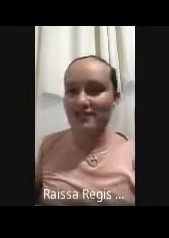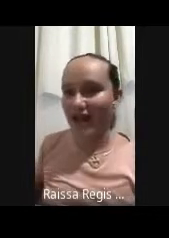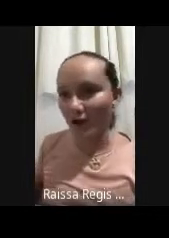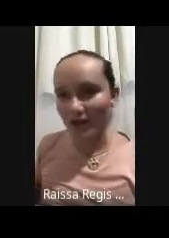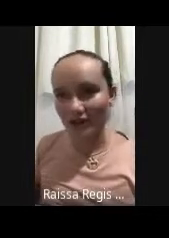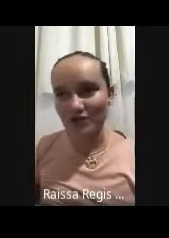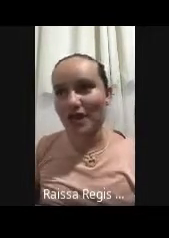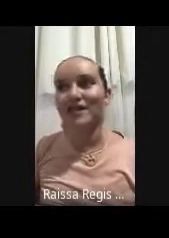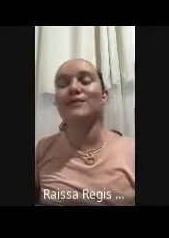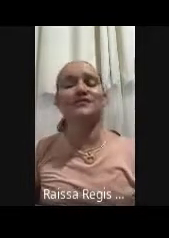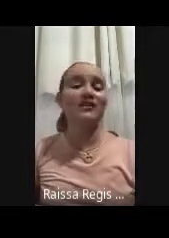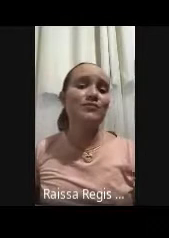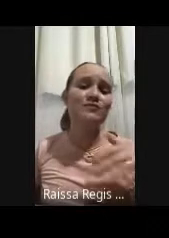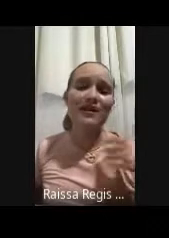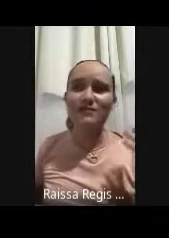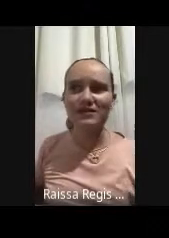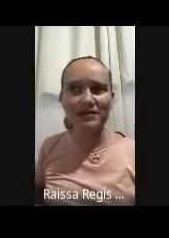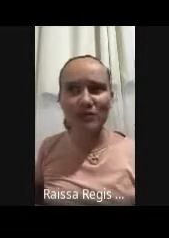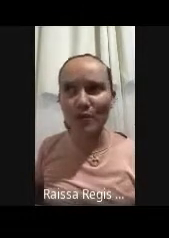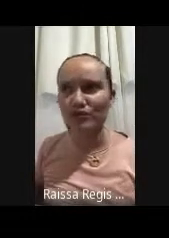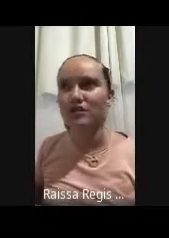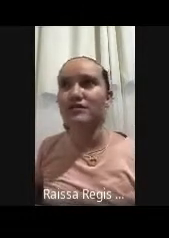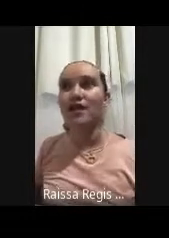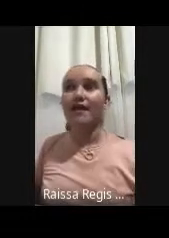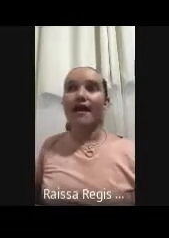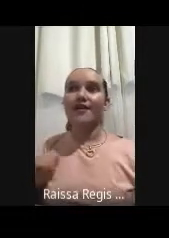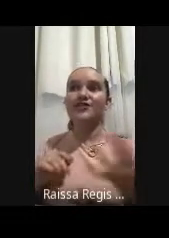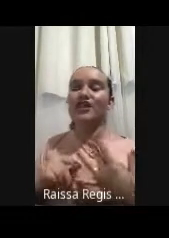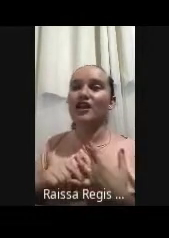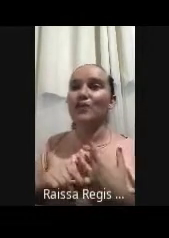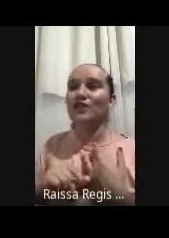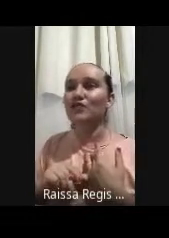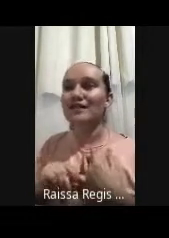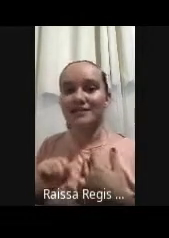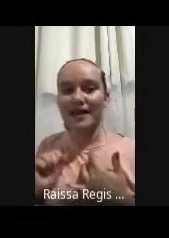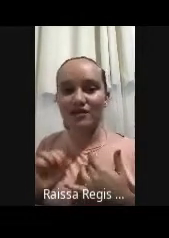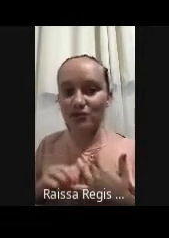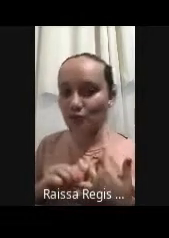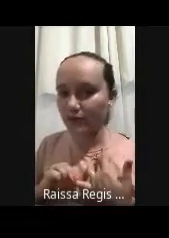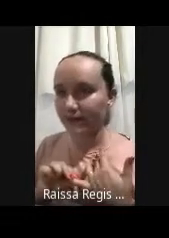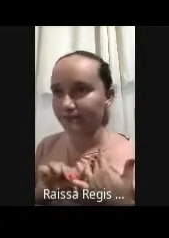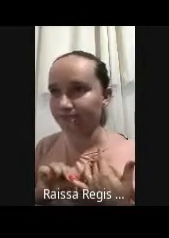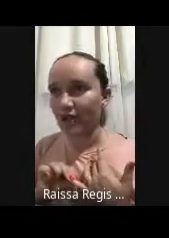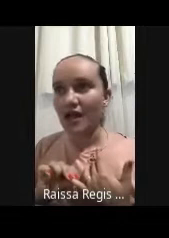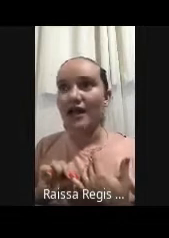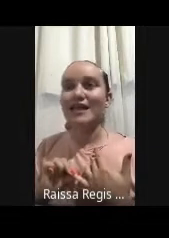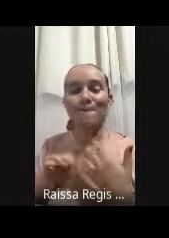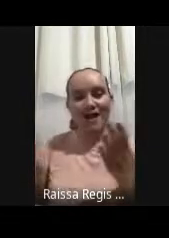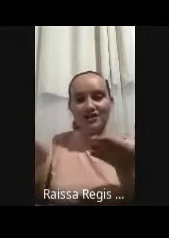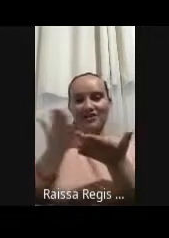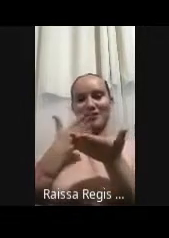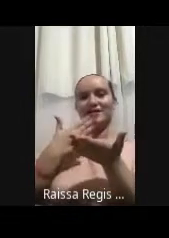língua oficial para registro da Libras, já temos várias pesquisas, como eu disse. A gente tem o livro da Cinderela Surda.